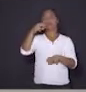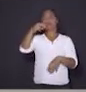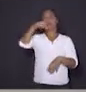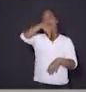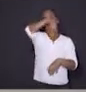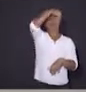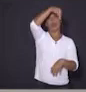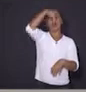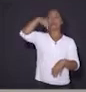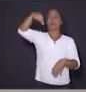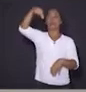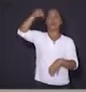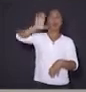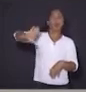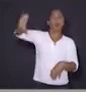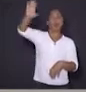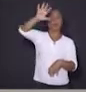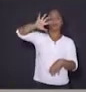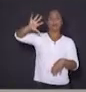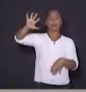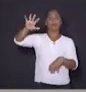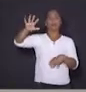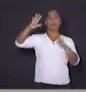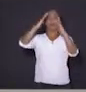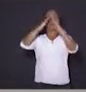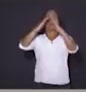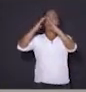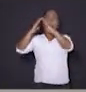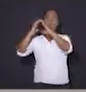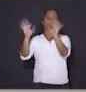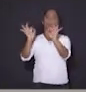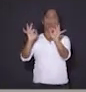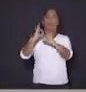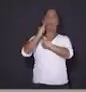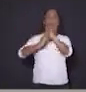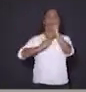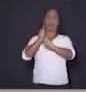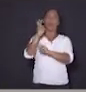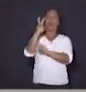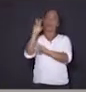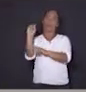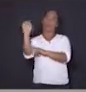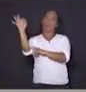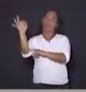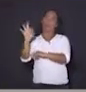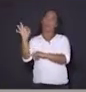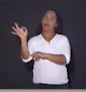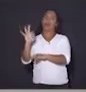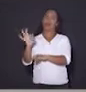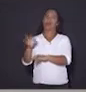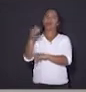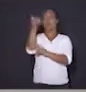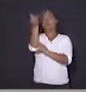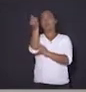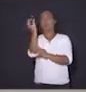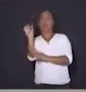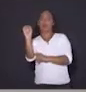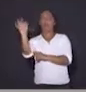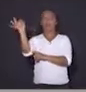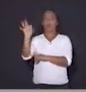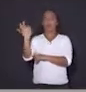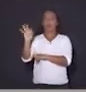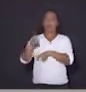nordeste o número de domicílios conectados passos 50% no nordeste chega a quase 60 na área